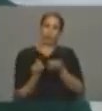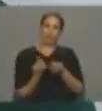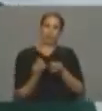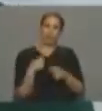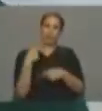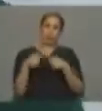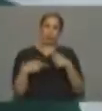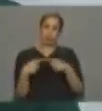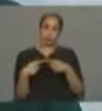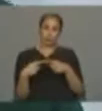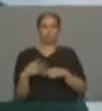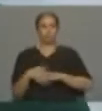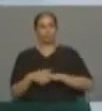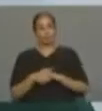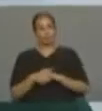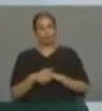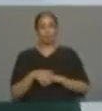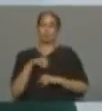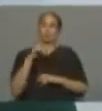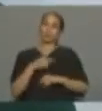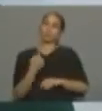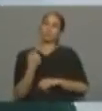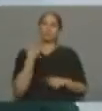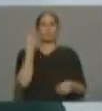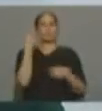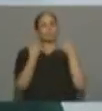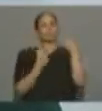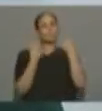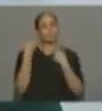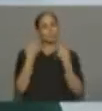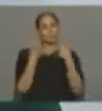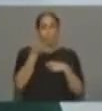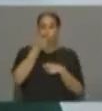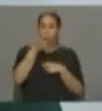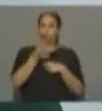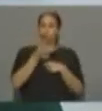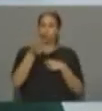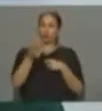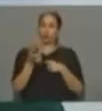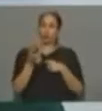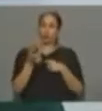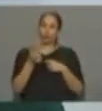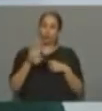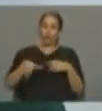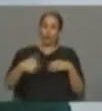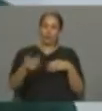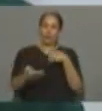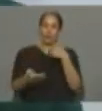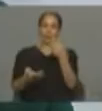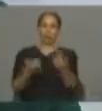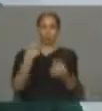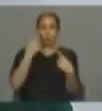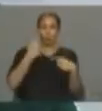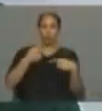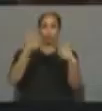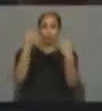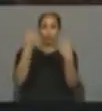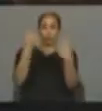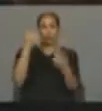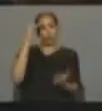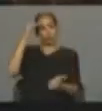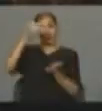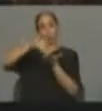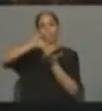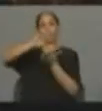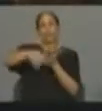dispensados nem devíamos o pioneiro o que as pessoas não é partilharam com o público e definiu o resultado é este